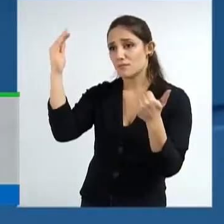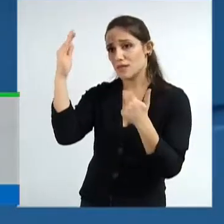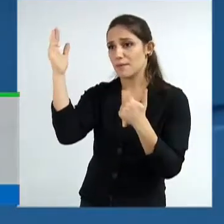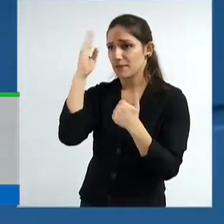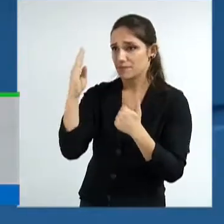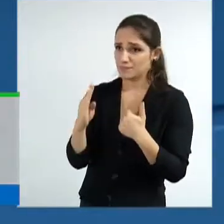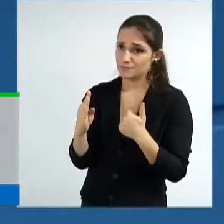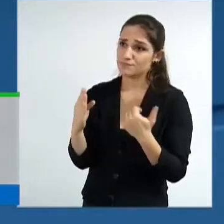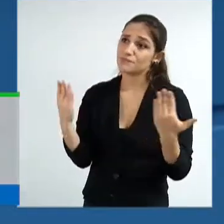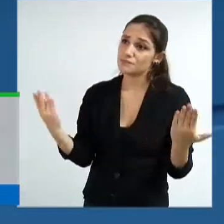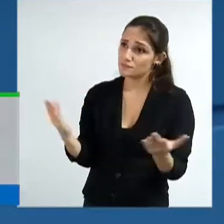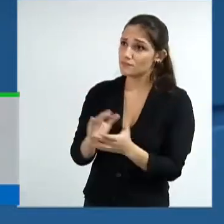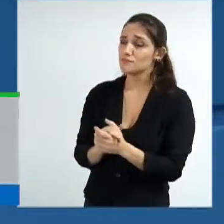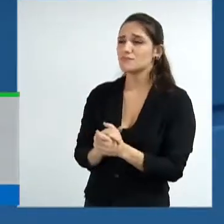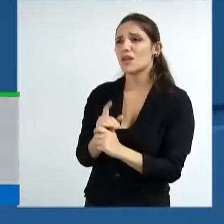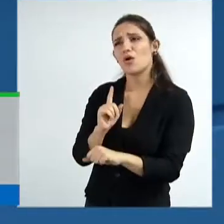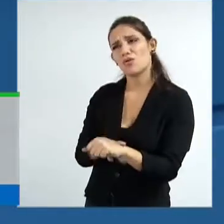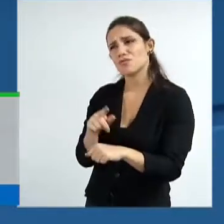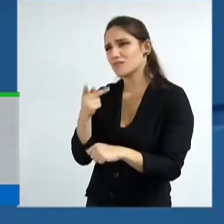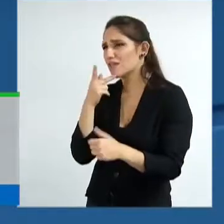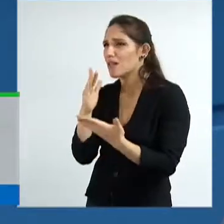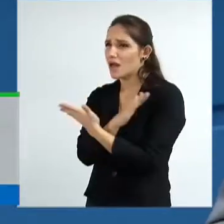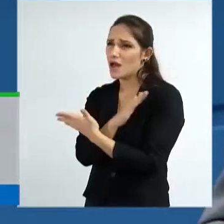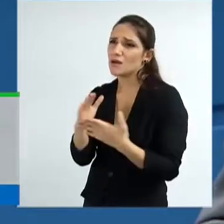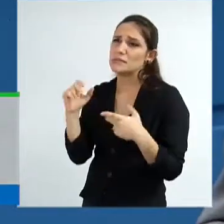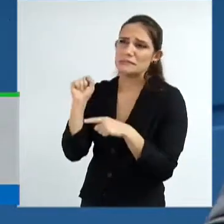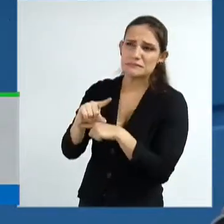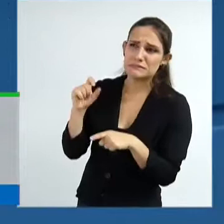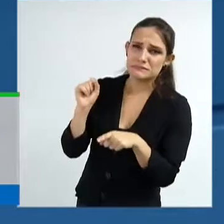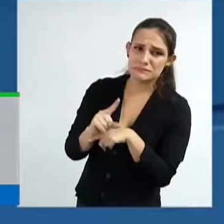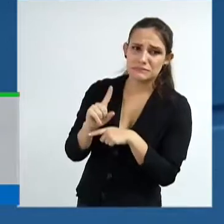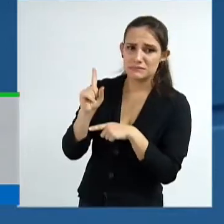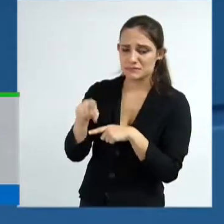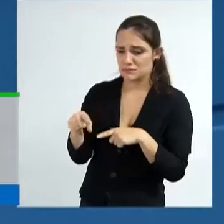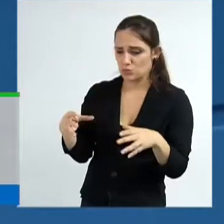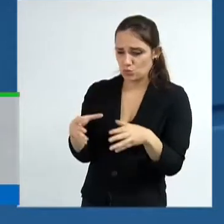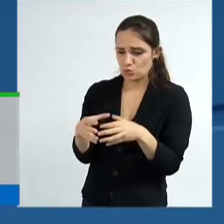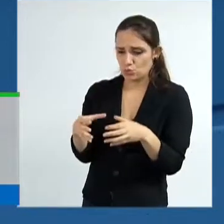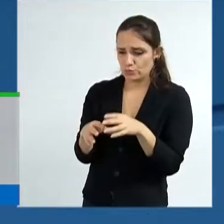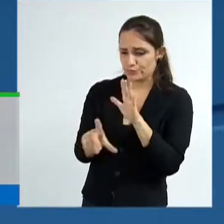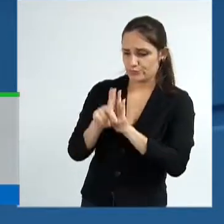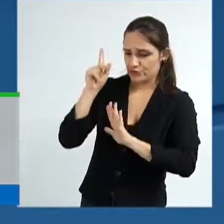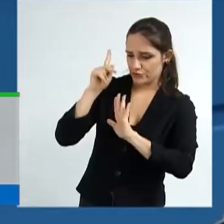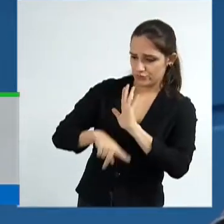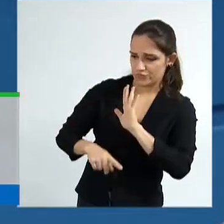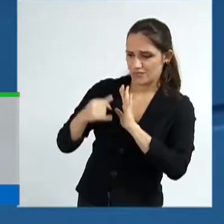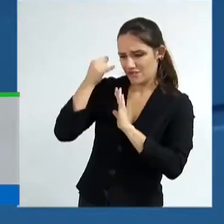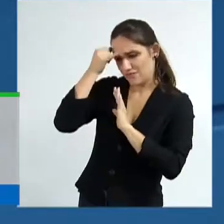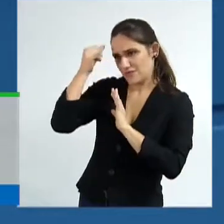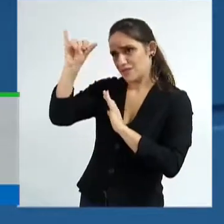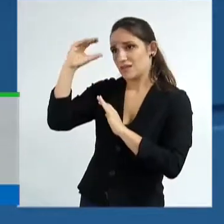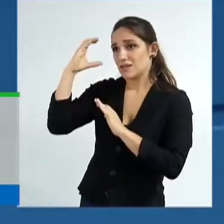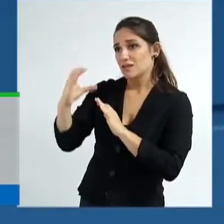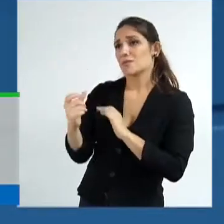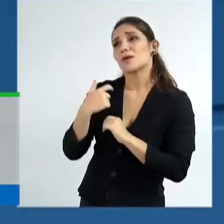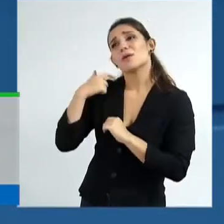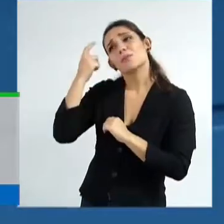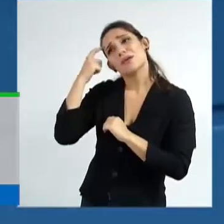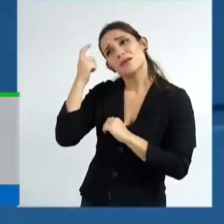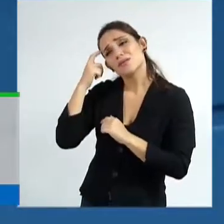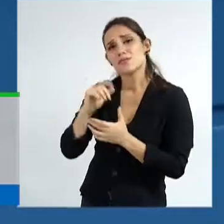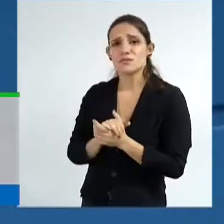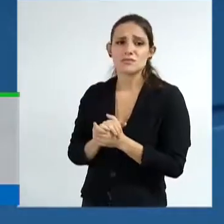E quando Vossa Excelência diz algumas críticas ao pacote anticrime, eu digo que as